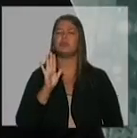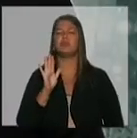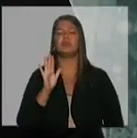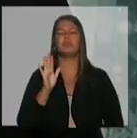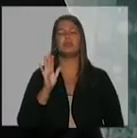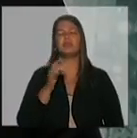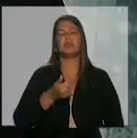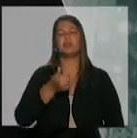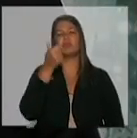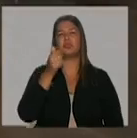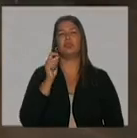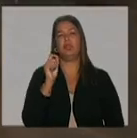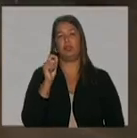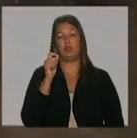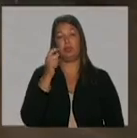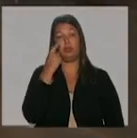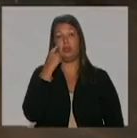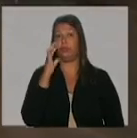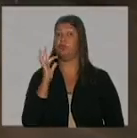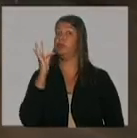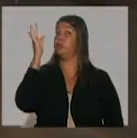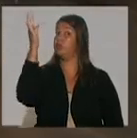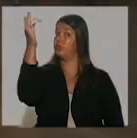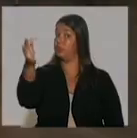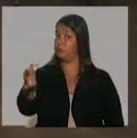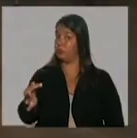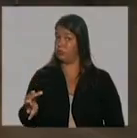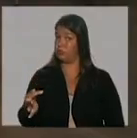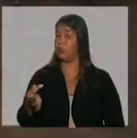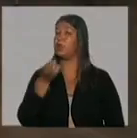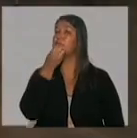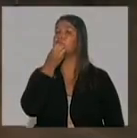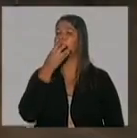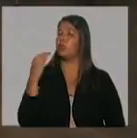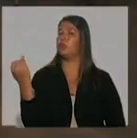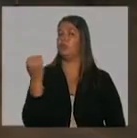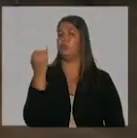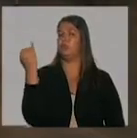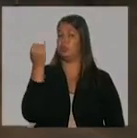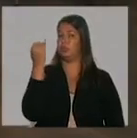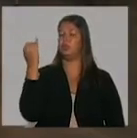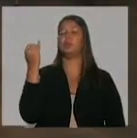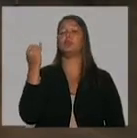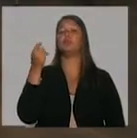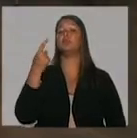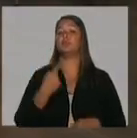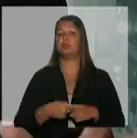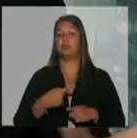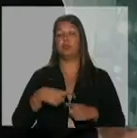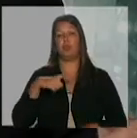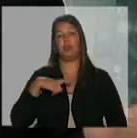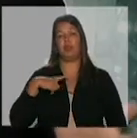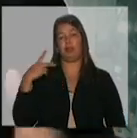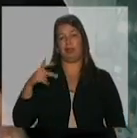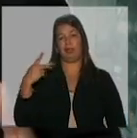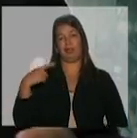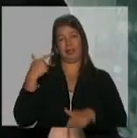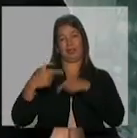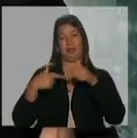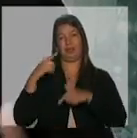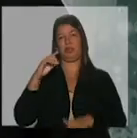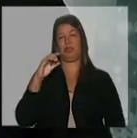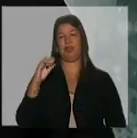Fernanda, deputado Milton Rangel e Fernanda, é o que a gente vê para frente. Né? Isso é que é auspicioso, isso é que é importante. E aí vem um trabalho